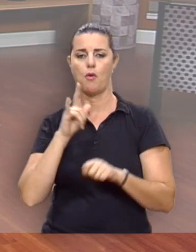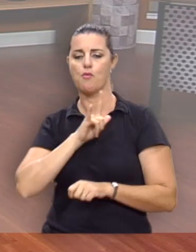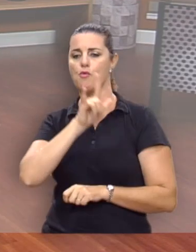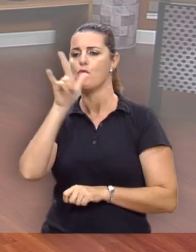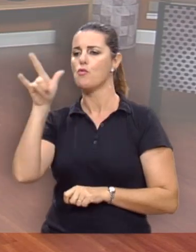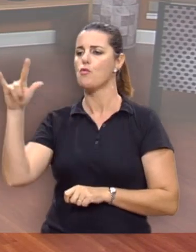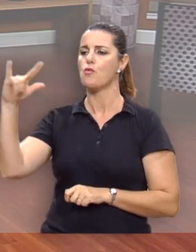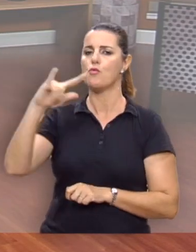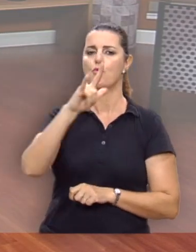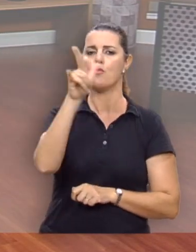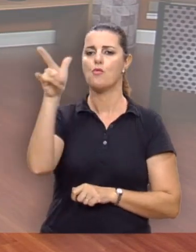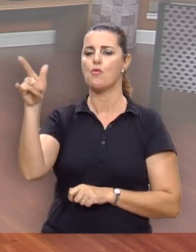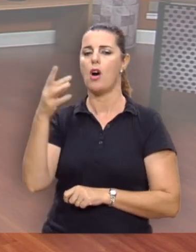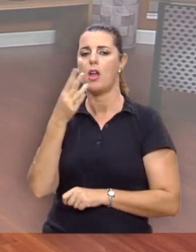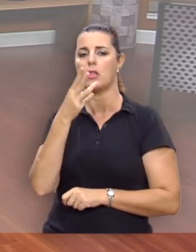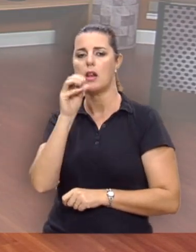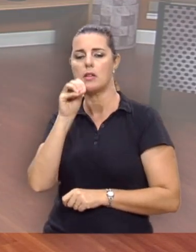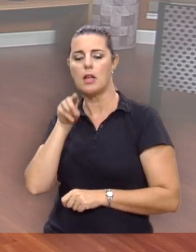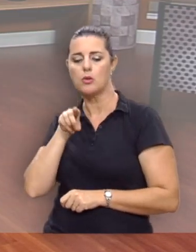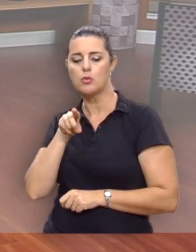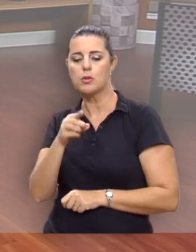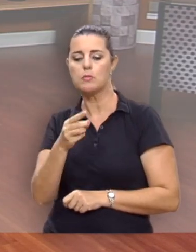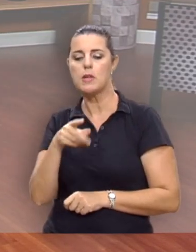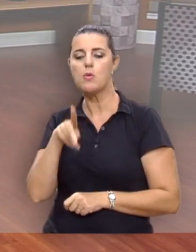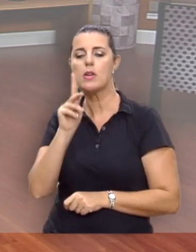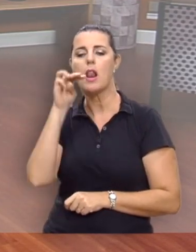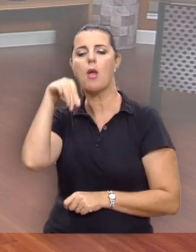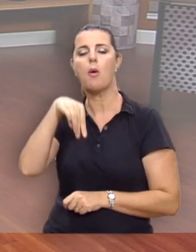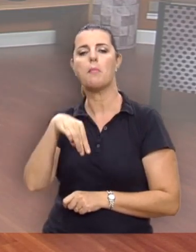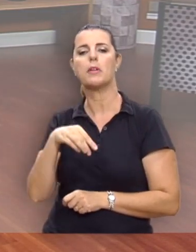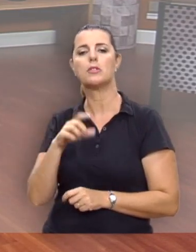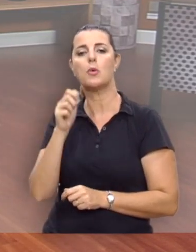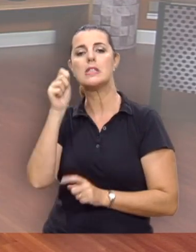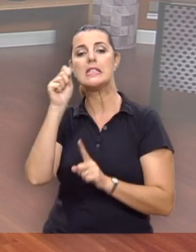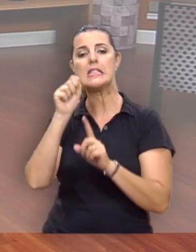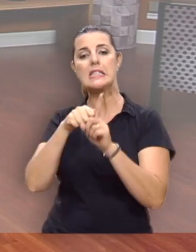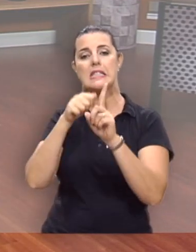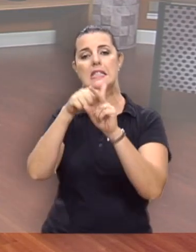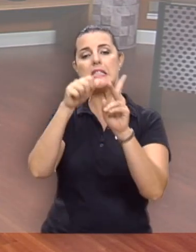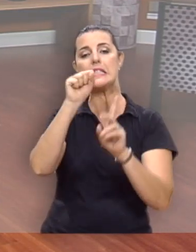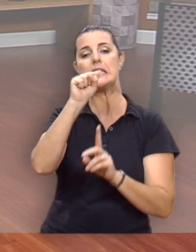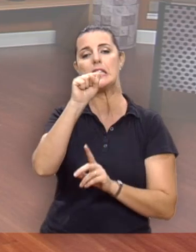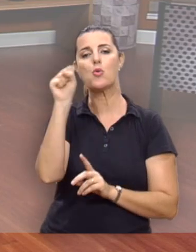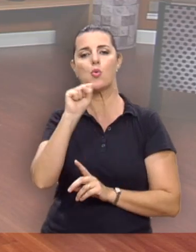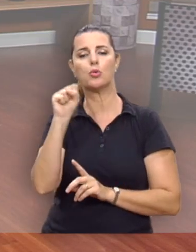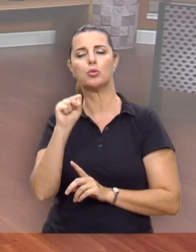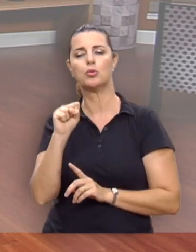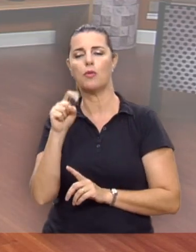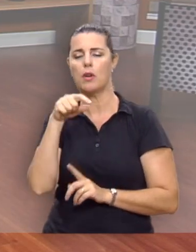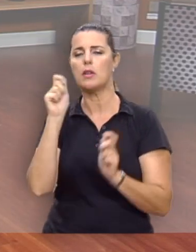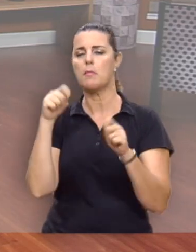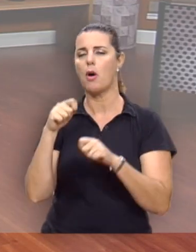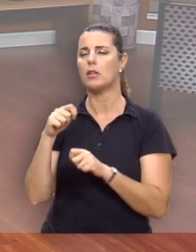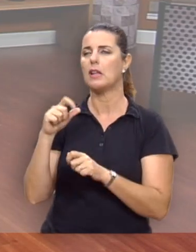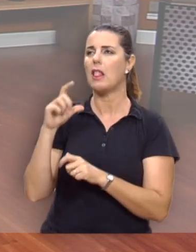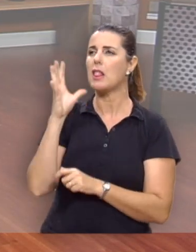luz, 300 mil quilômetros por segundo, nessa velocidade você demoraria mais de